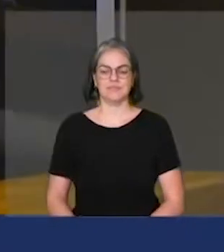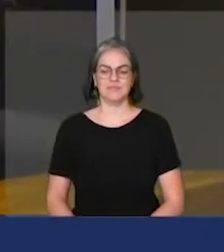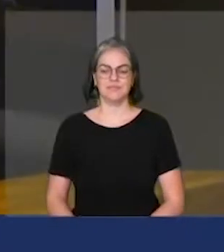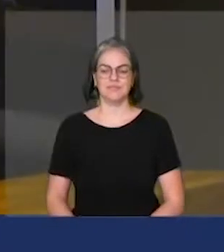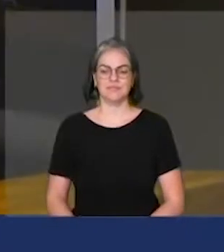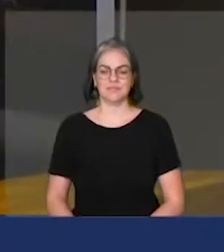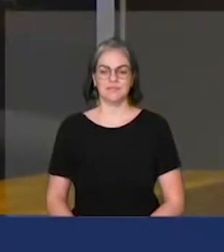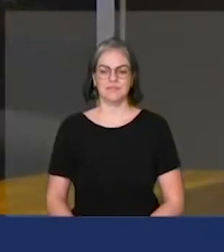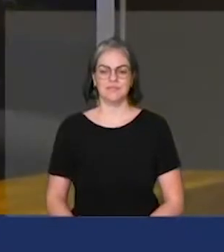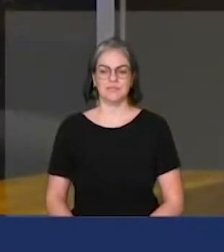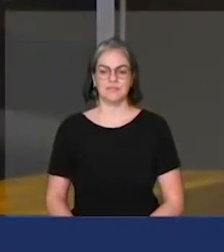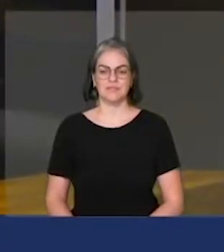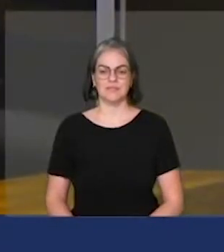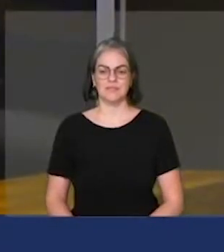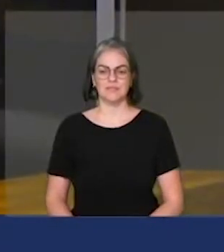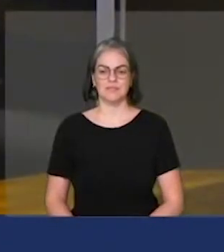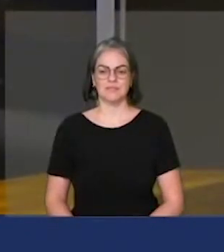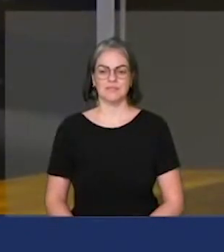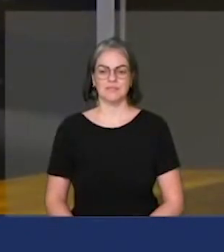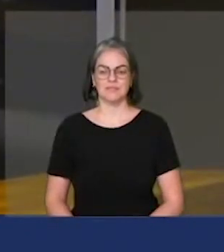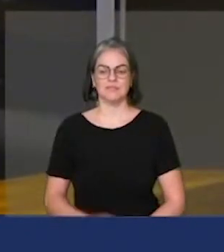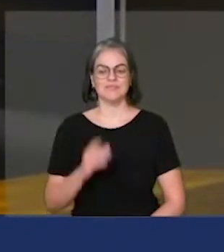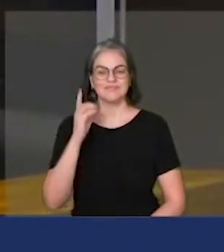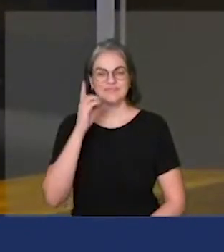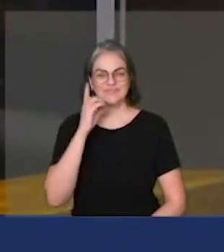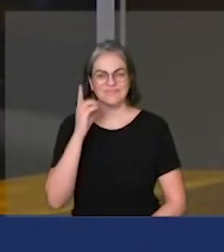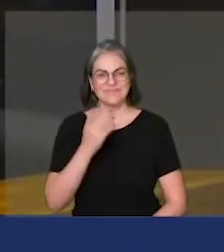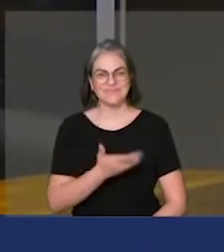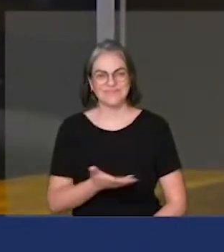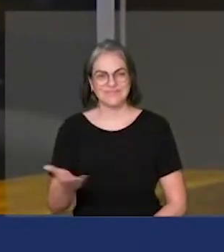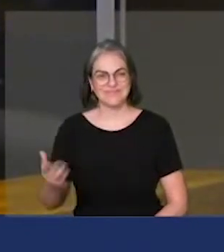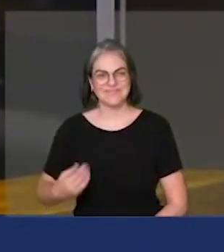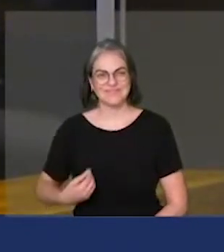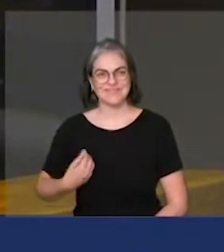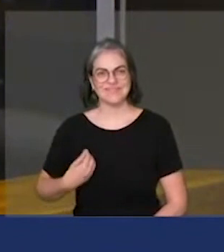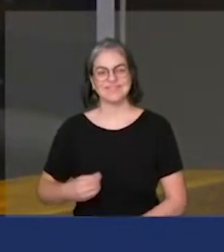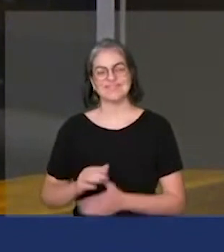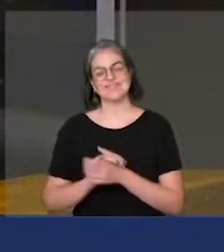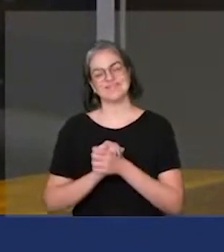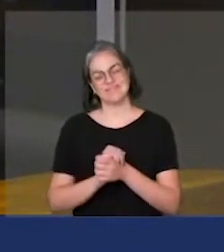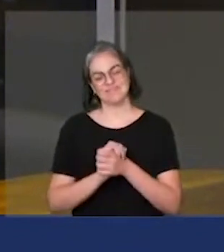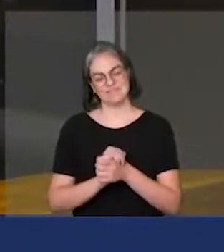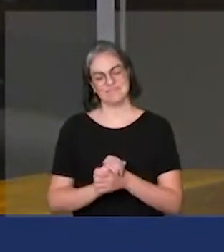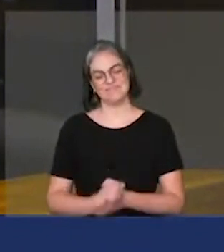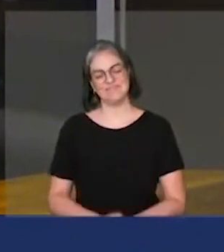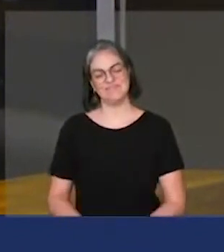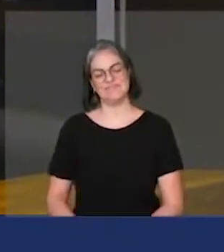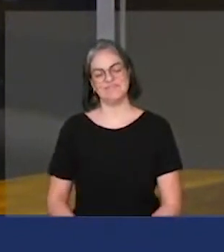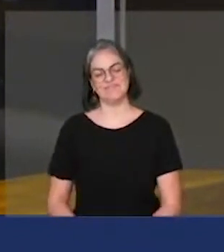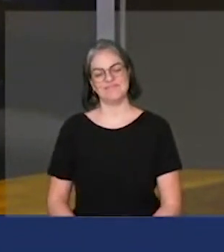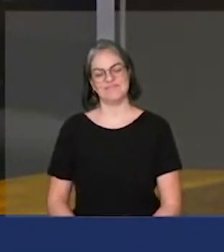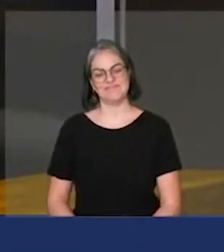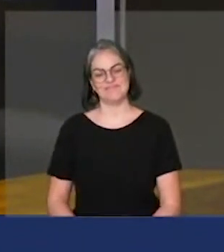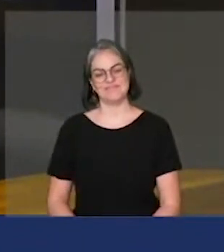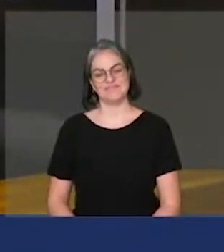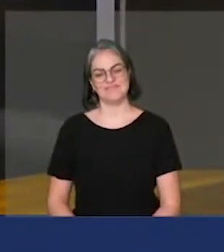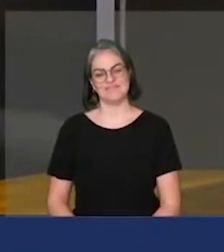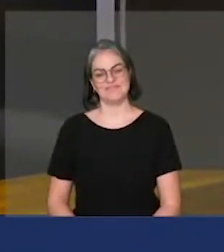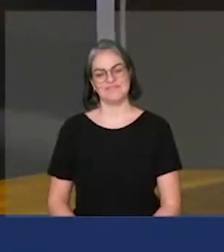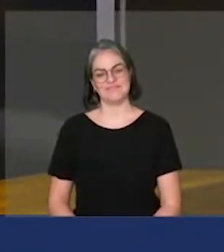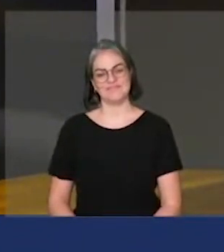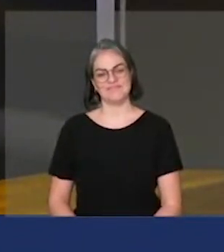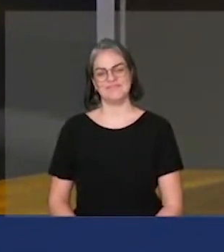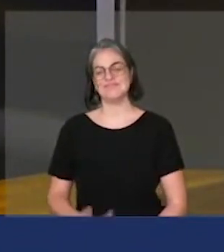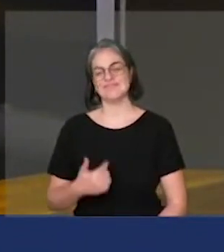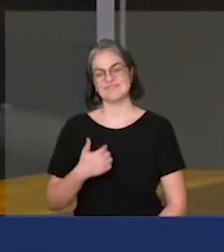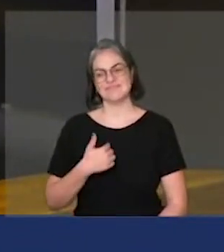deputados, em primeiro lugar, gostaria de saudar aqui o deputado Pompeu de Matos e dizer da alegria que